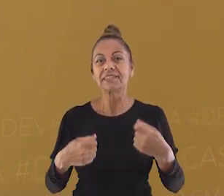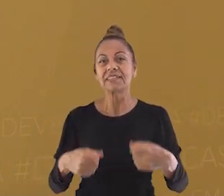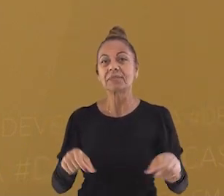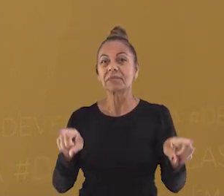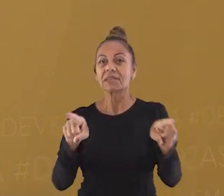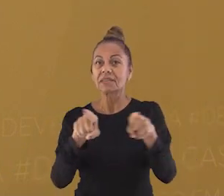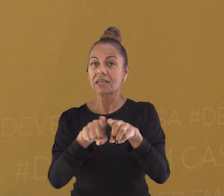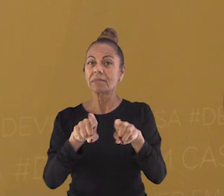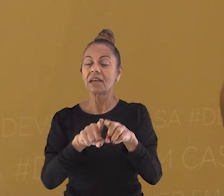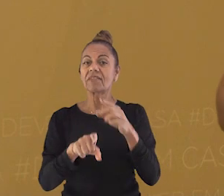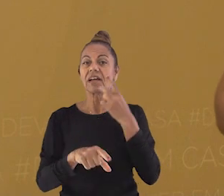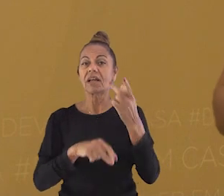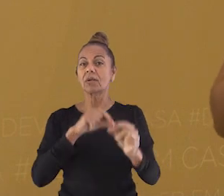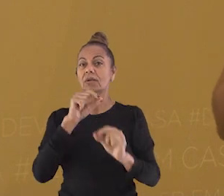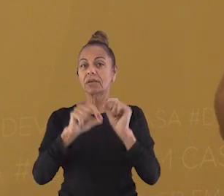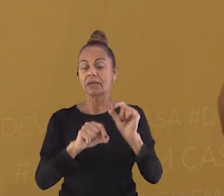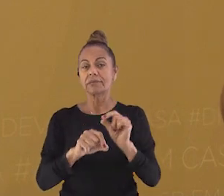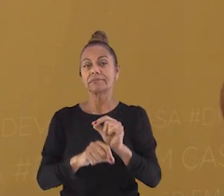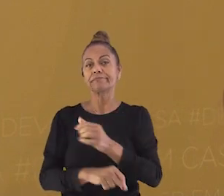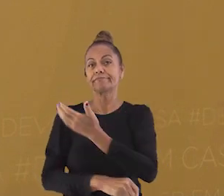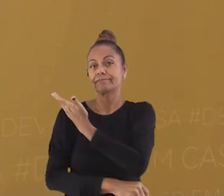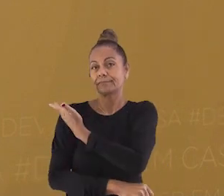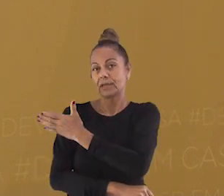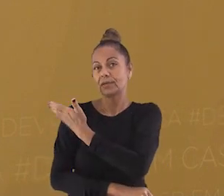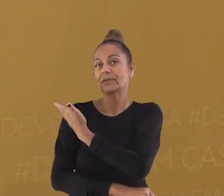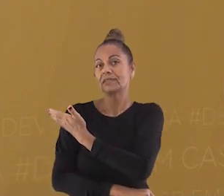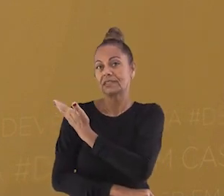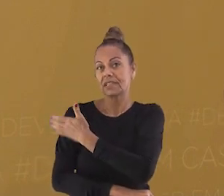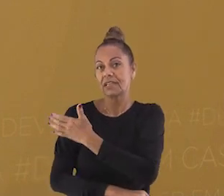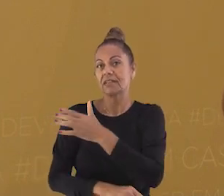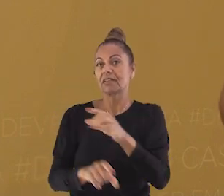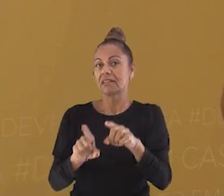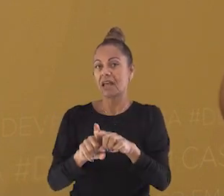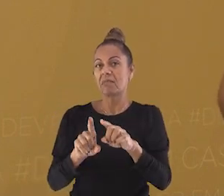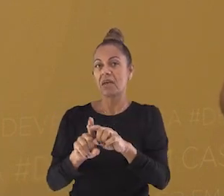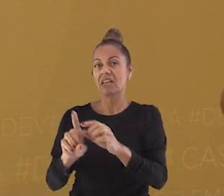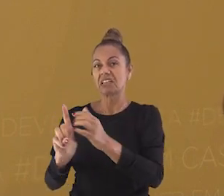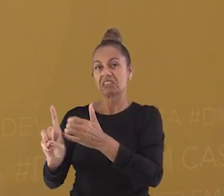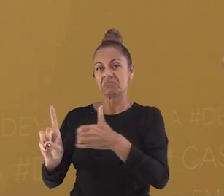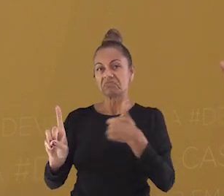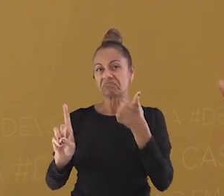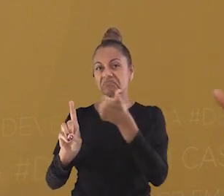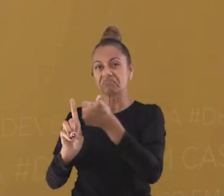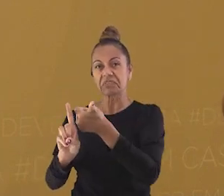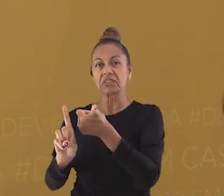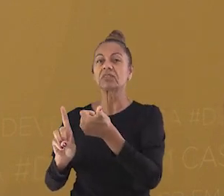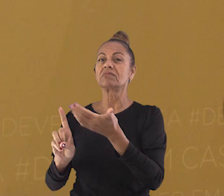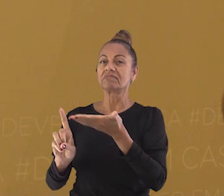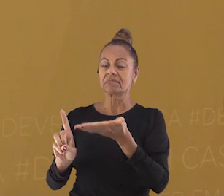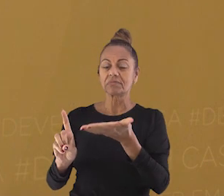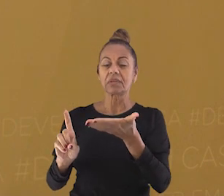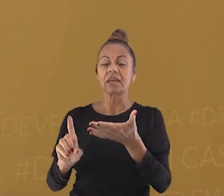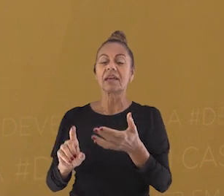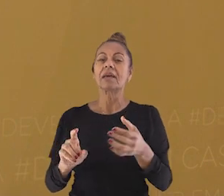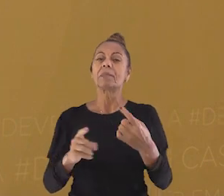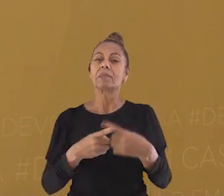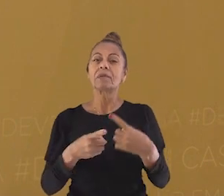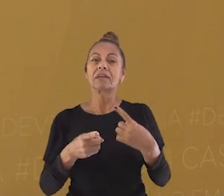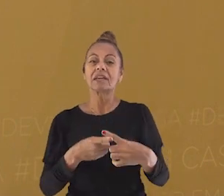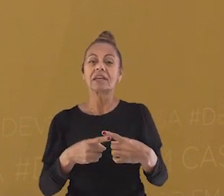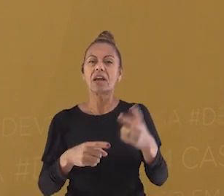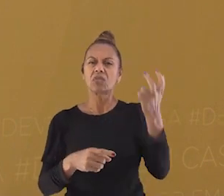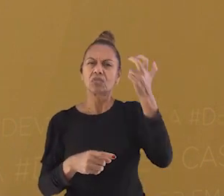também de preconceito e de xenofobia, já que as próprias diferenças de culturas e povos